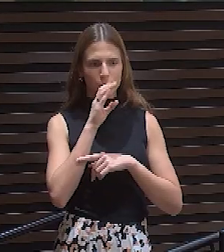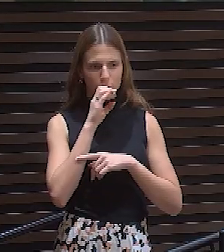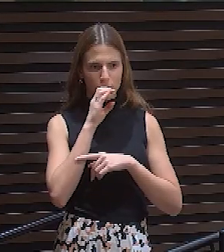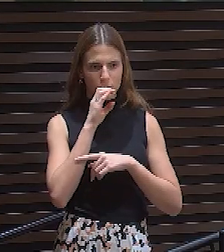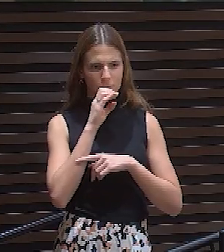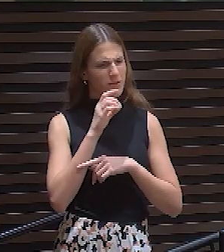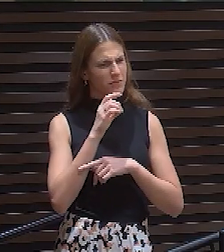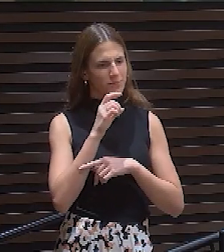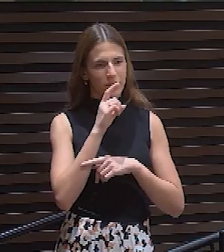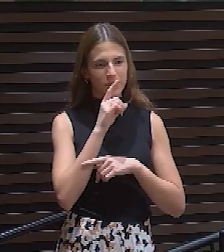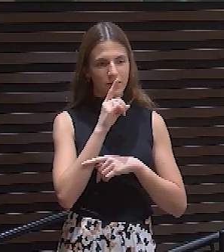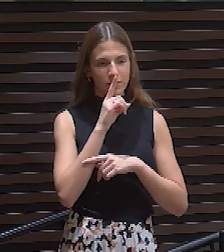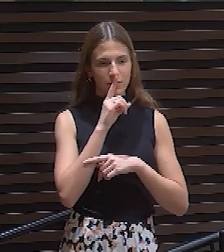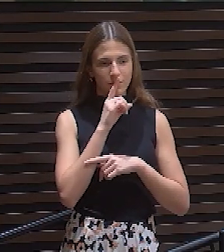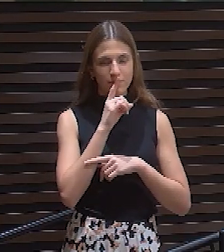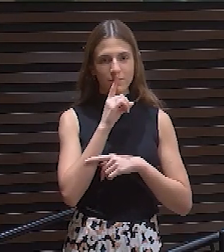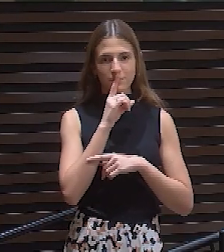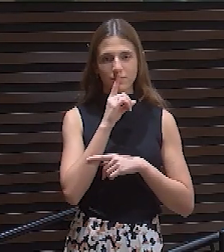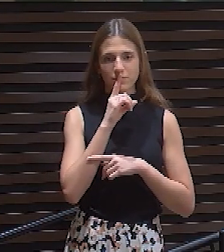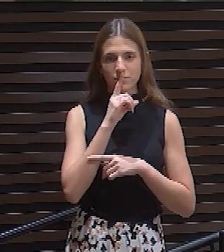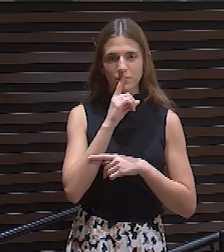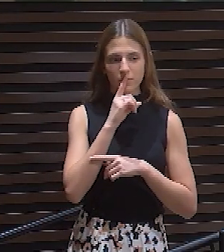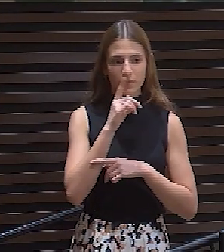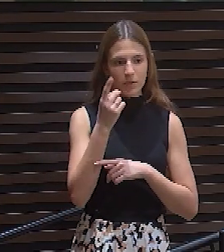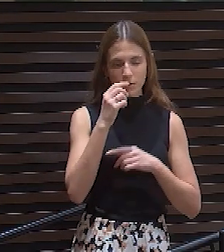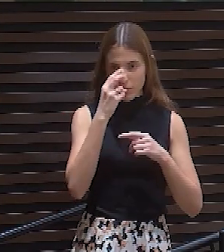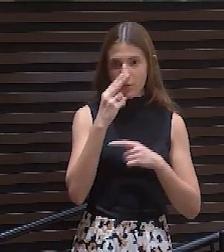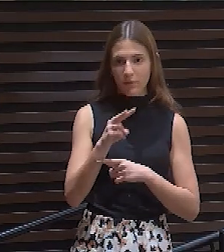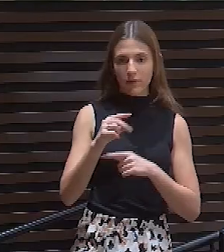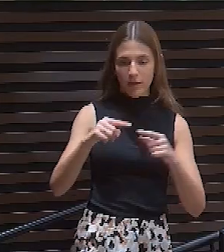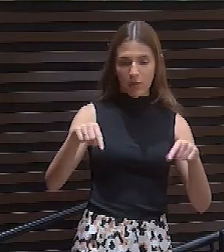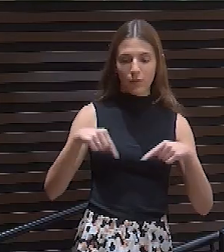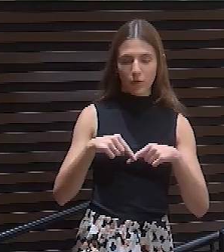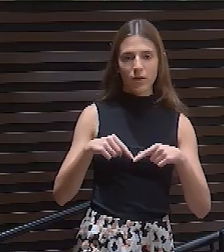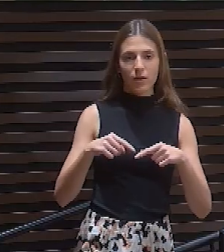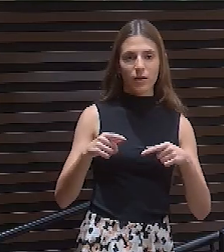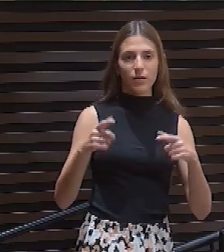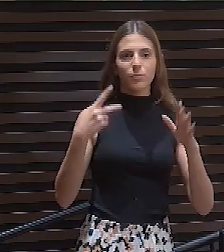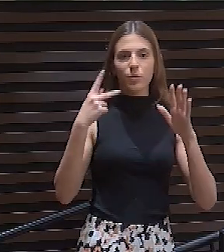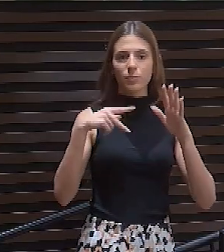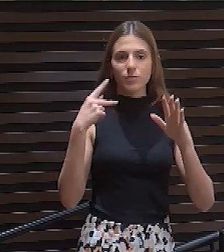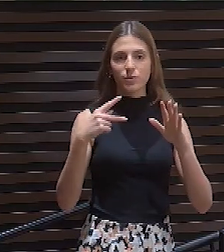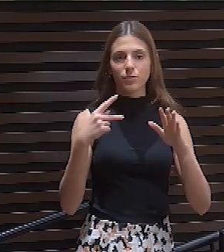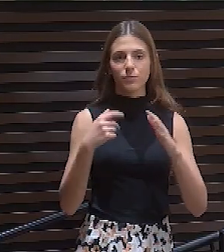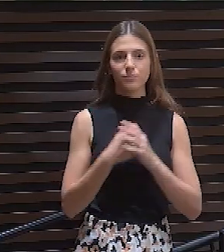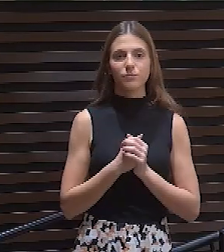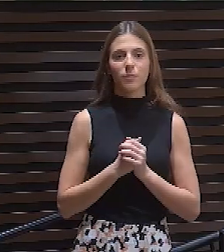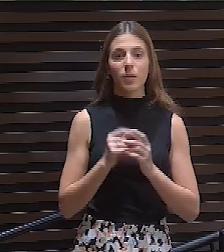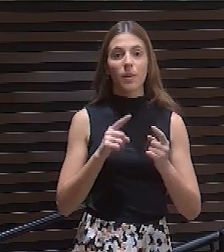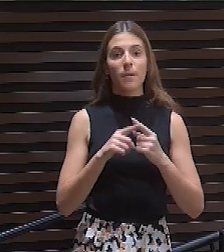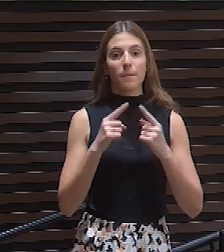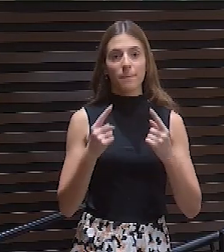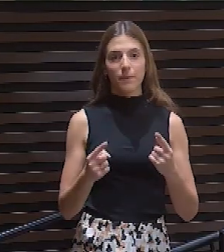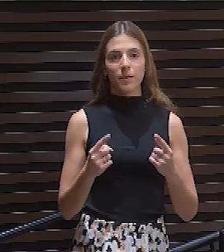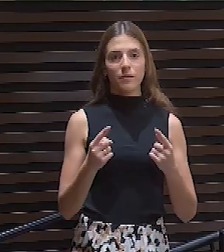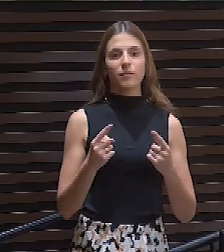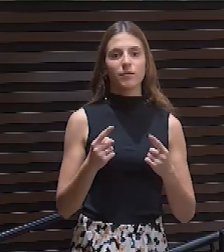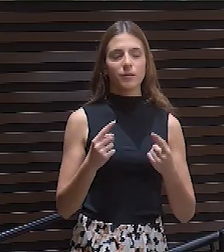Porém, em seu lugar pôs os seus filhos, e estes Josué circuncidou quando